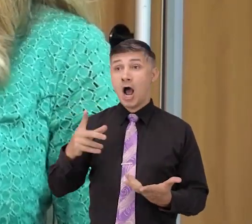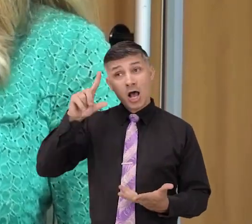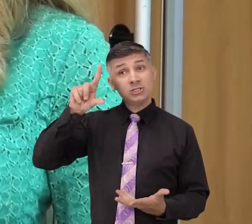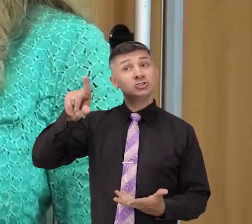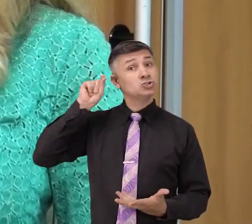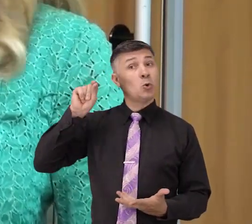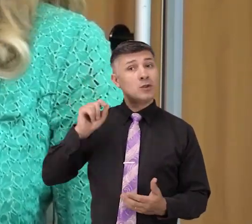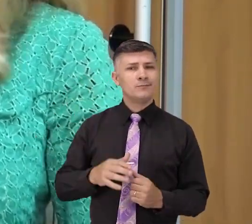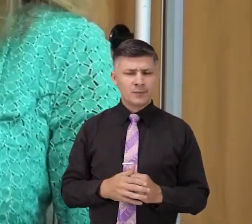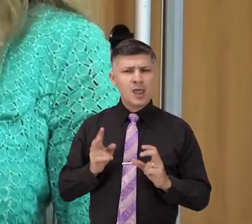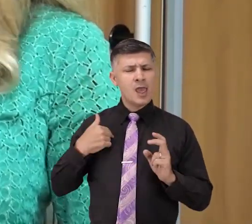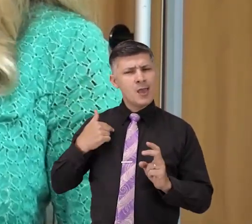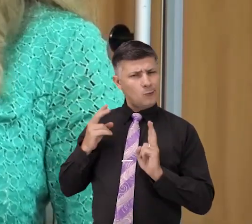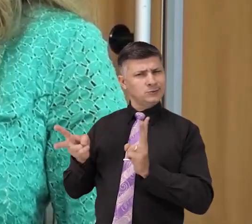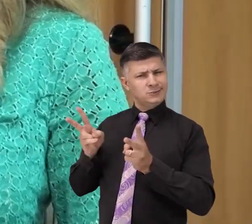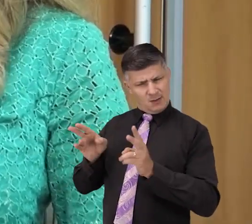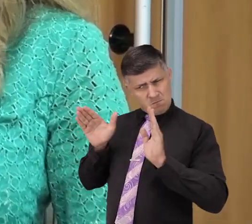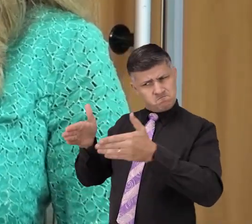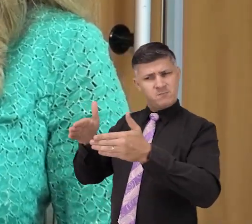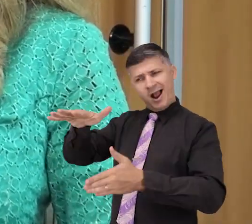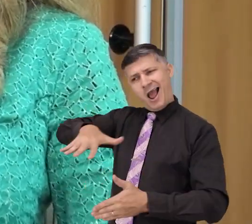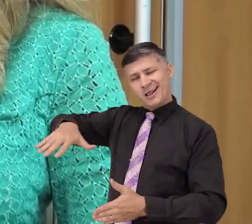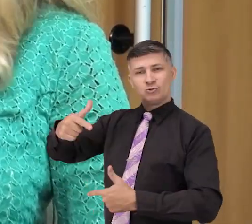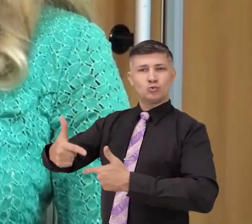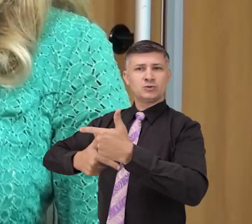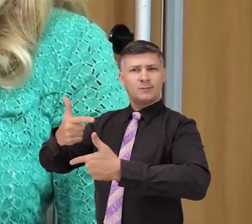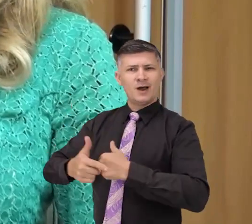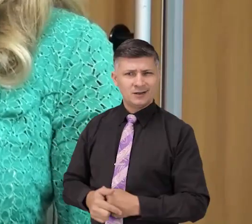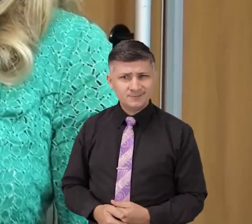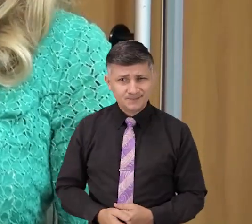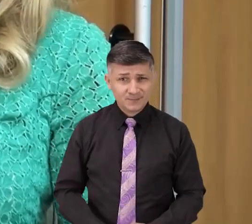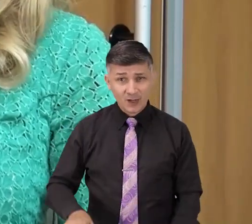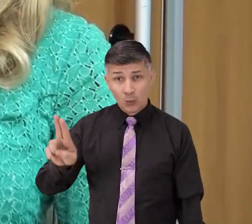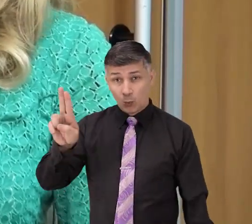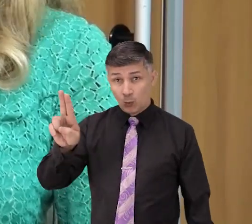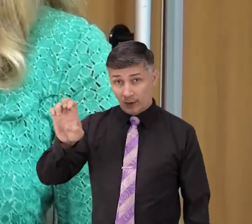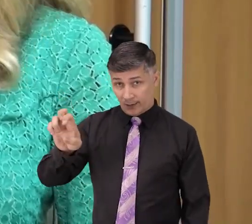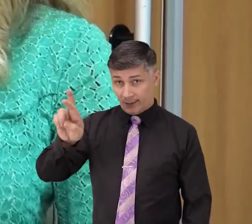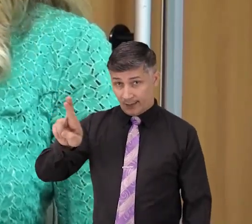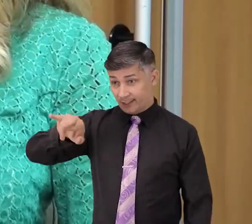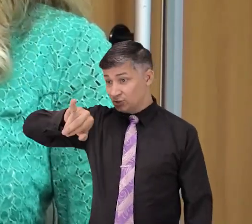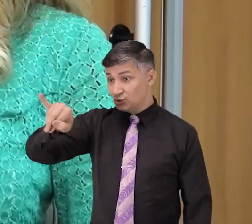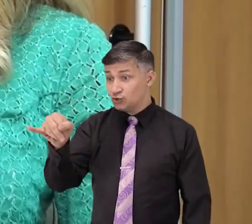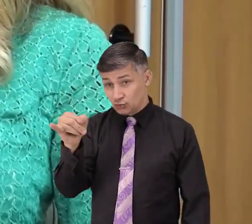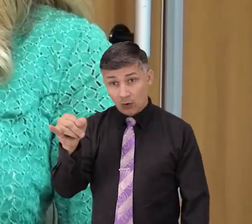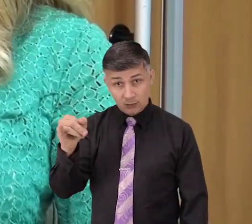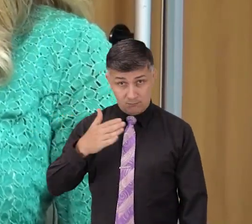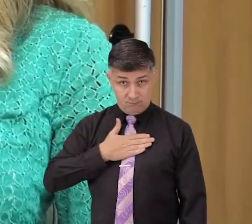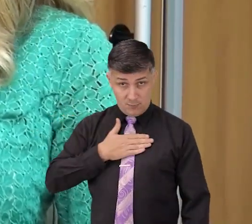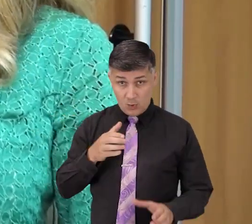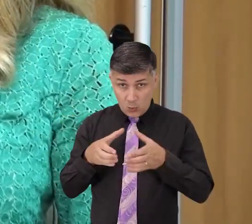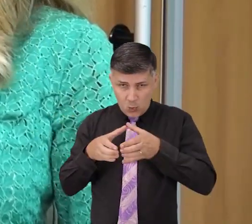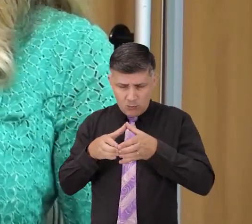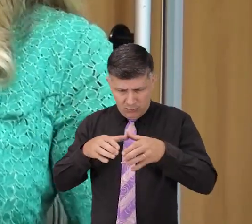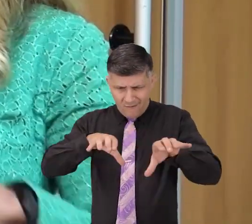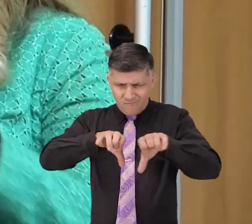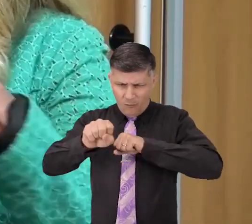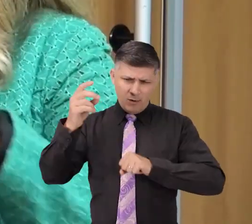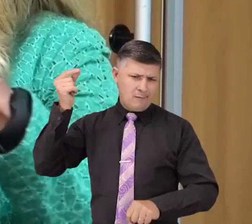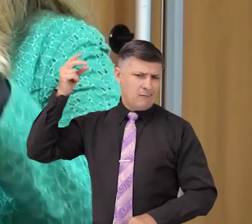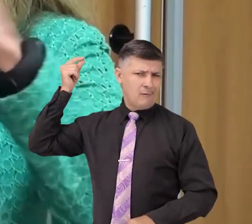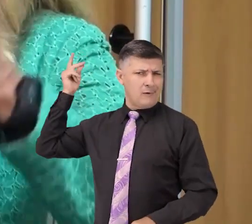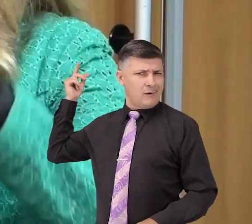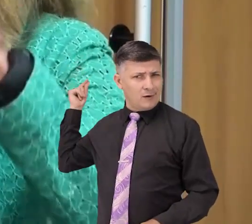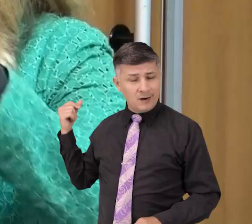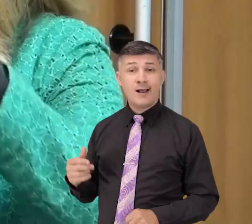advogar, e principalmente, eu sempre optei pela área trabalhista. Aliás, a UERJ, né, ela, a minha turma, quer dizer, a